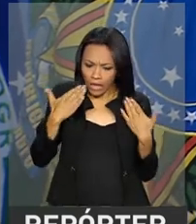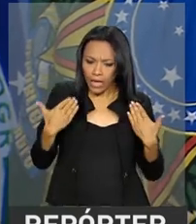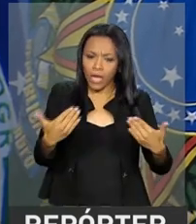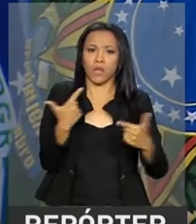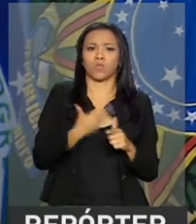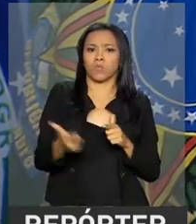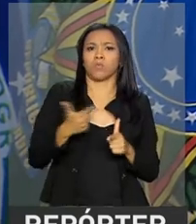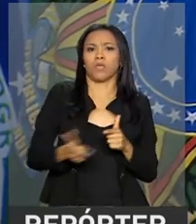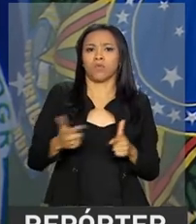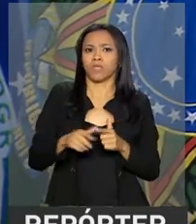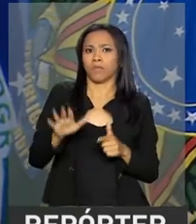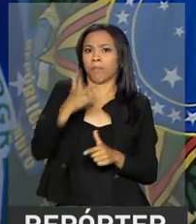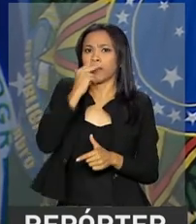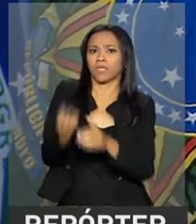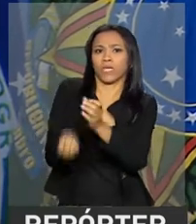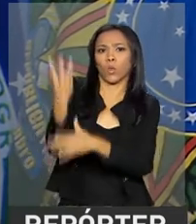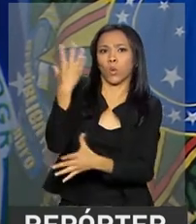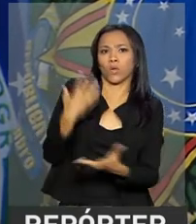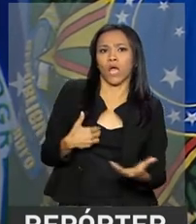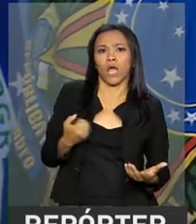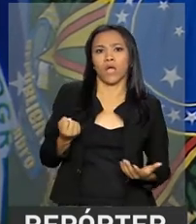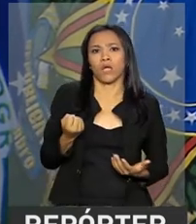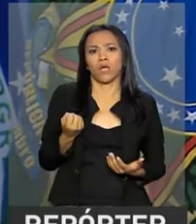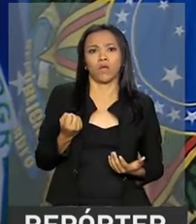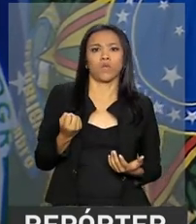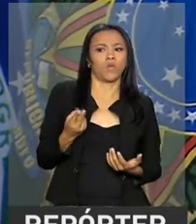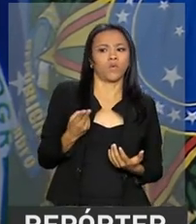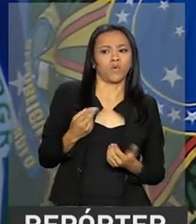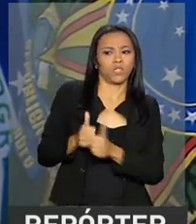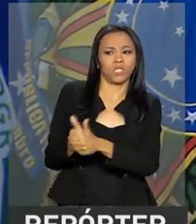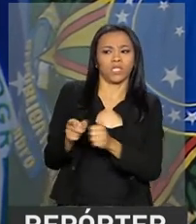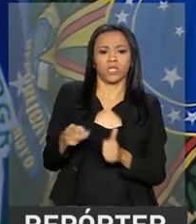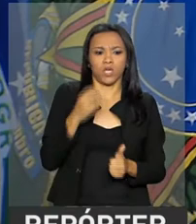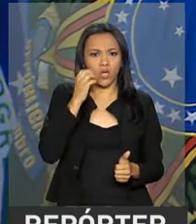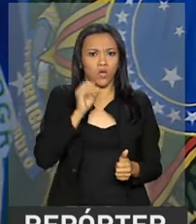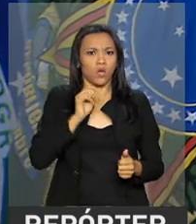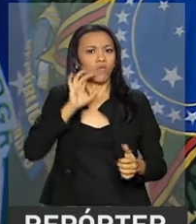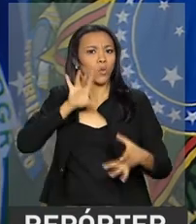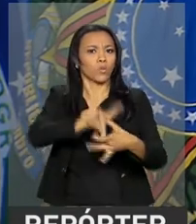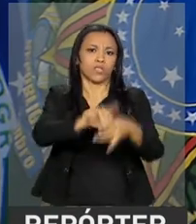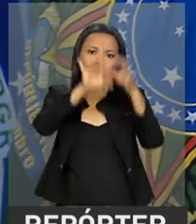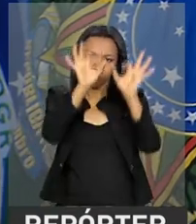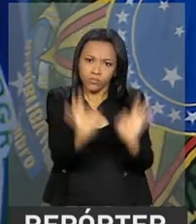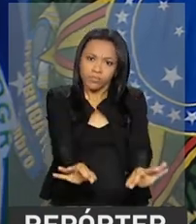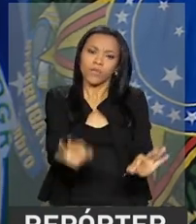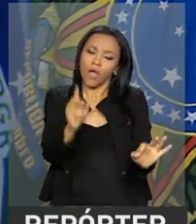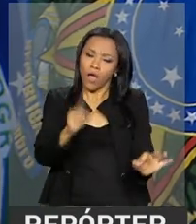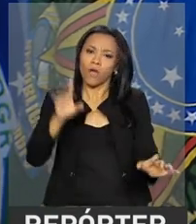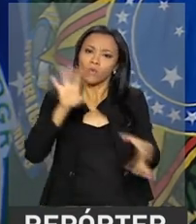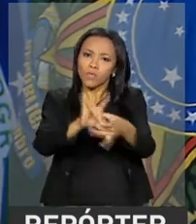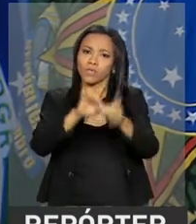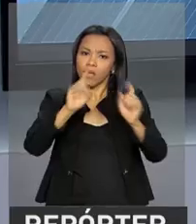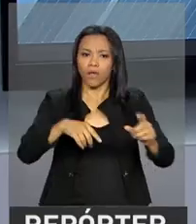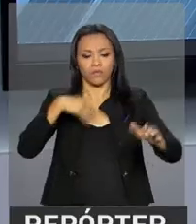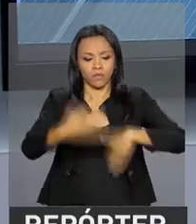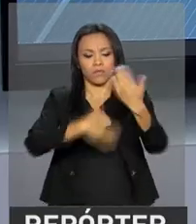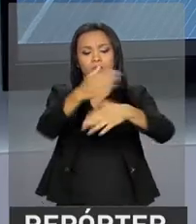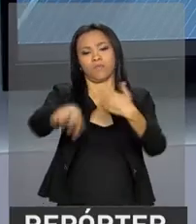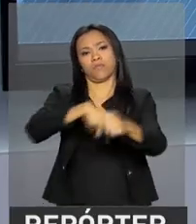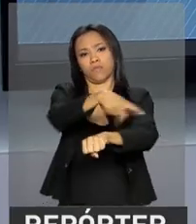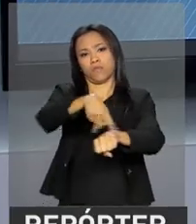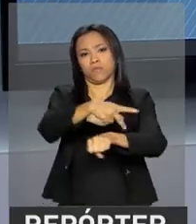artificialmente criados e dizer não voa no artifício eu vou na realidade é a realidade é o crescimento do país